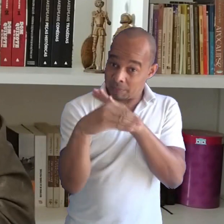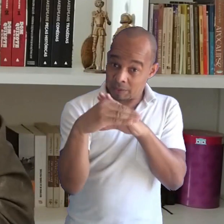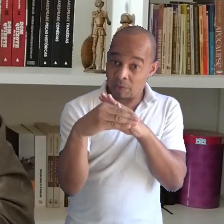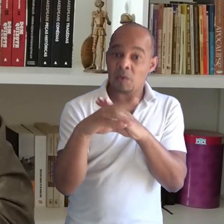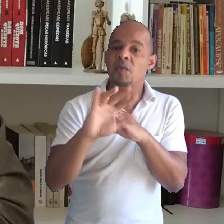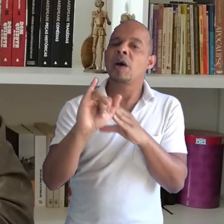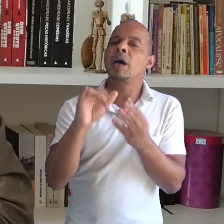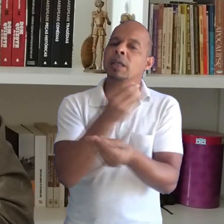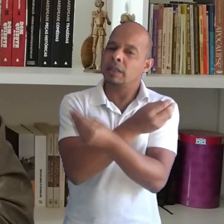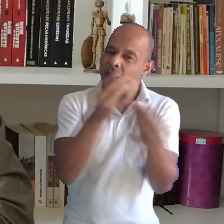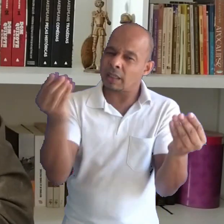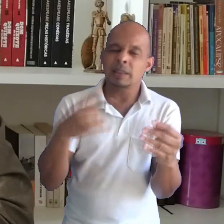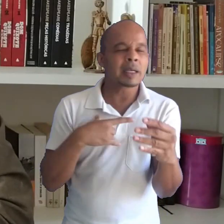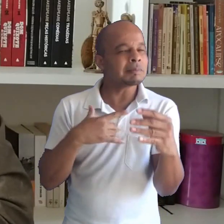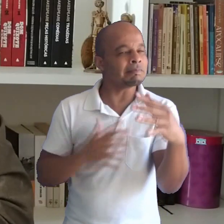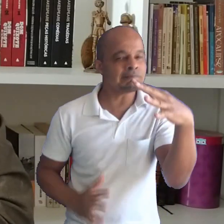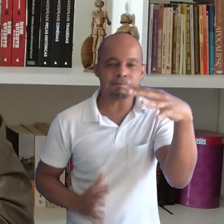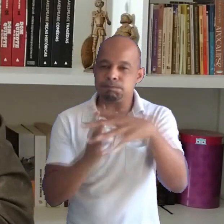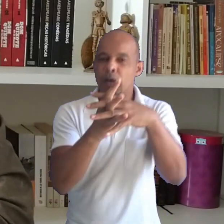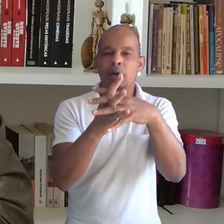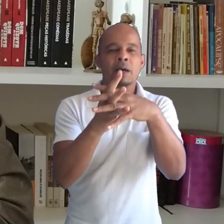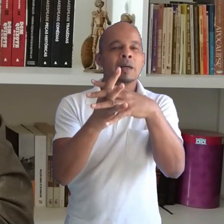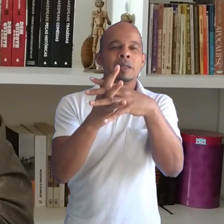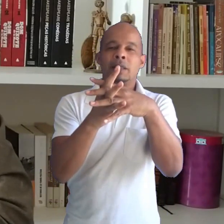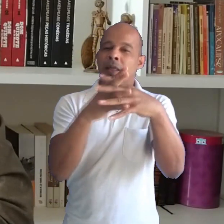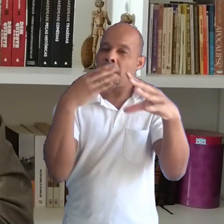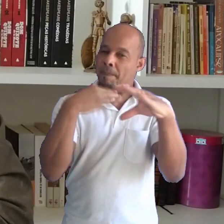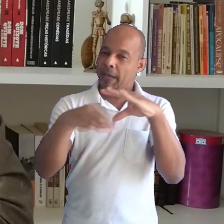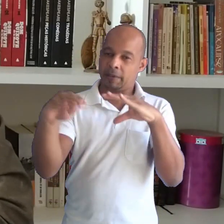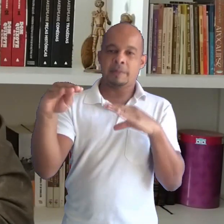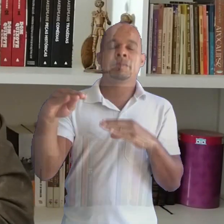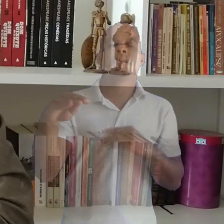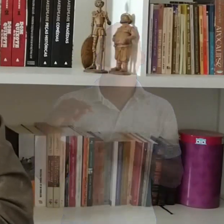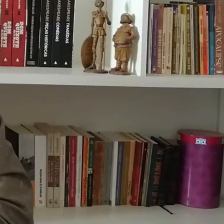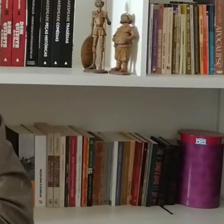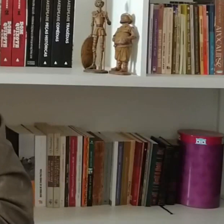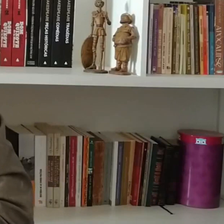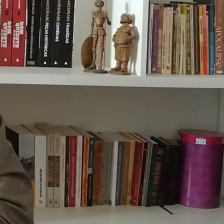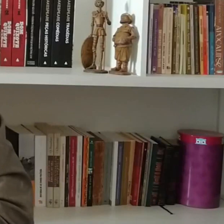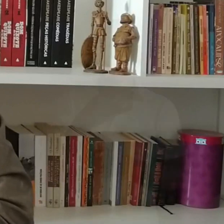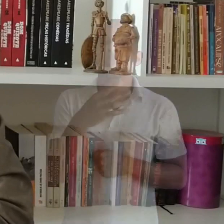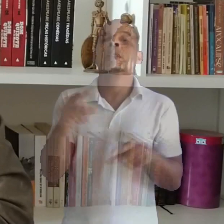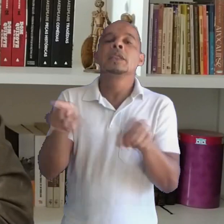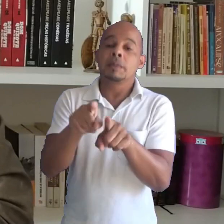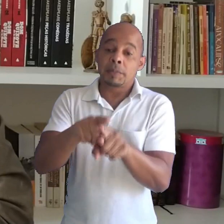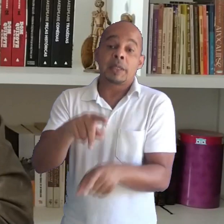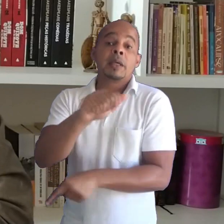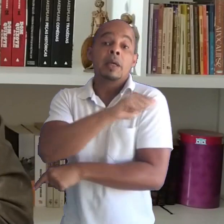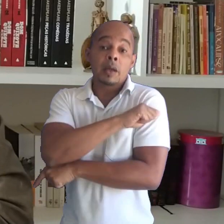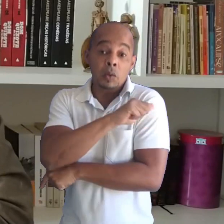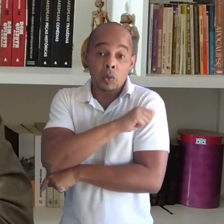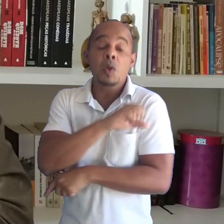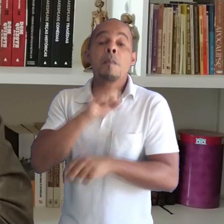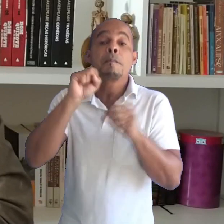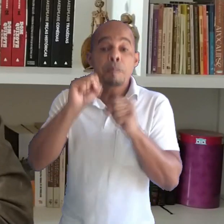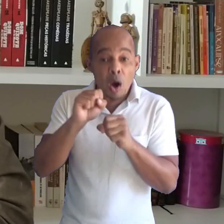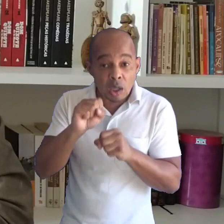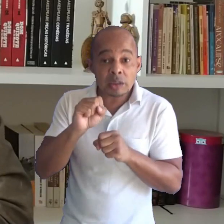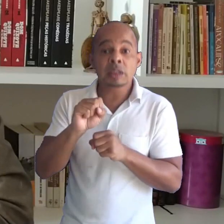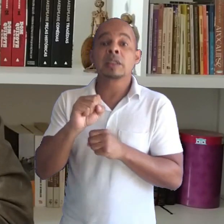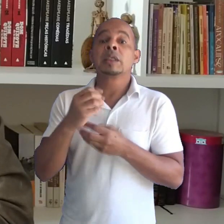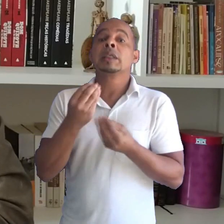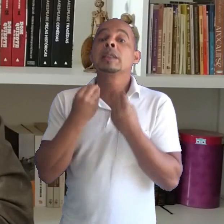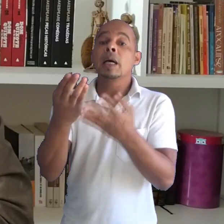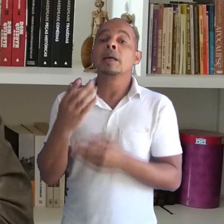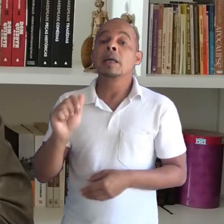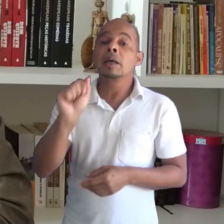Zimbra, com espaço ilimitado. Esse novo e-mail, o Gmail, ele vai servir também para os nossos estudantes.